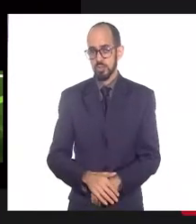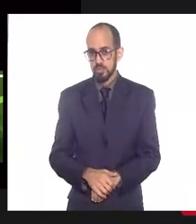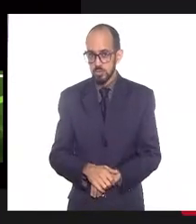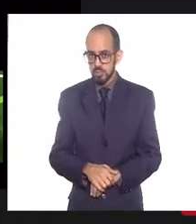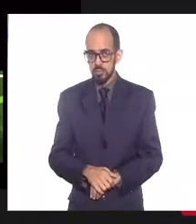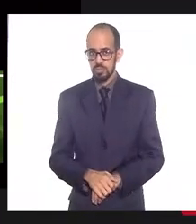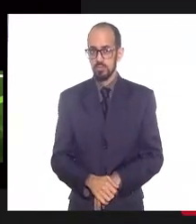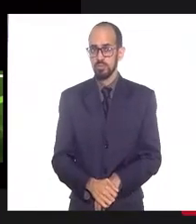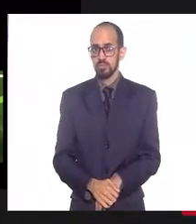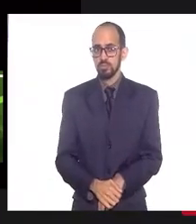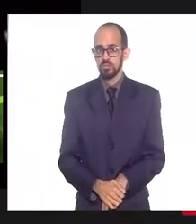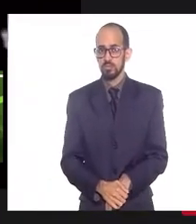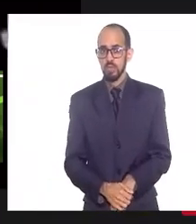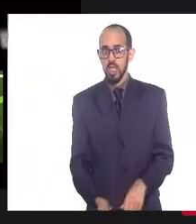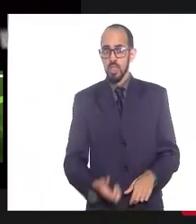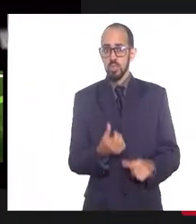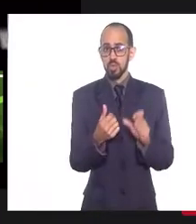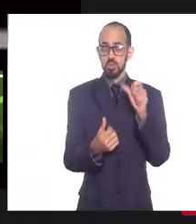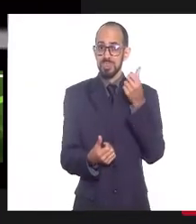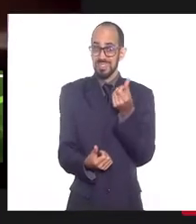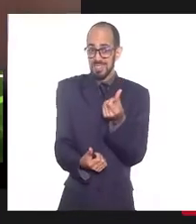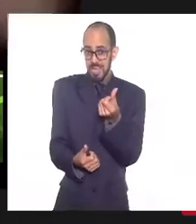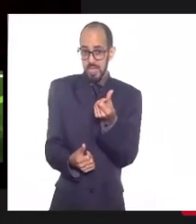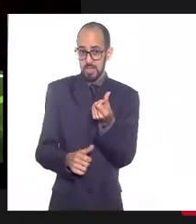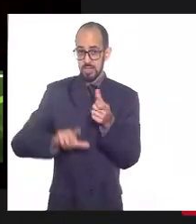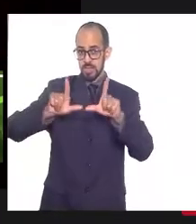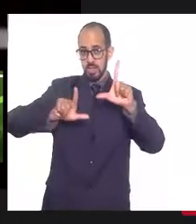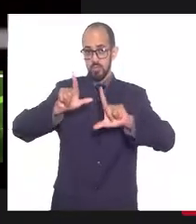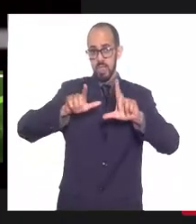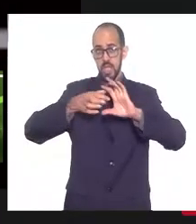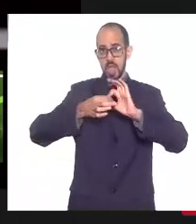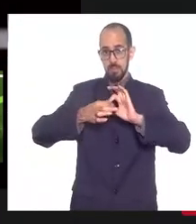Dos 6 canais de TV aberta, 7 canais abertos,